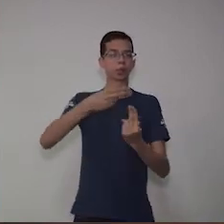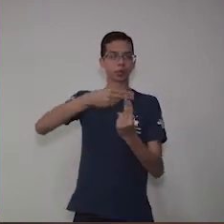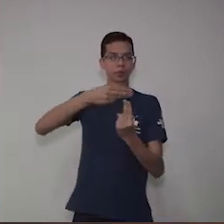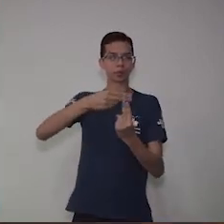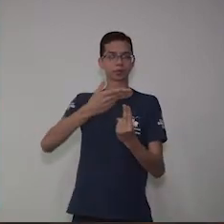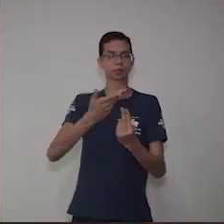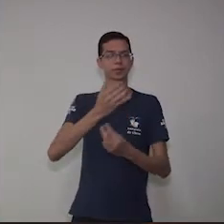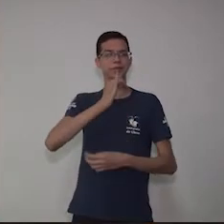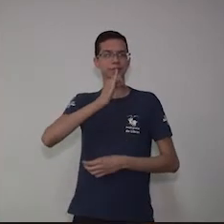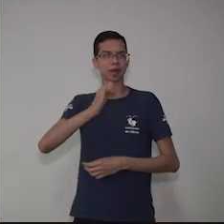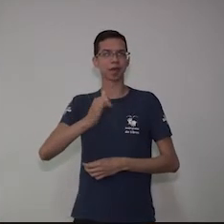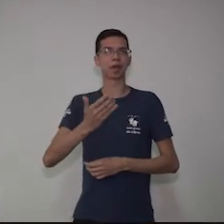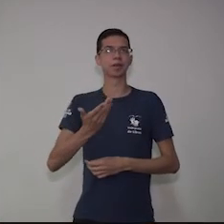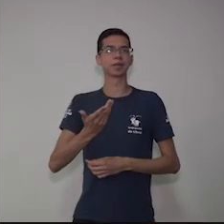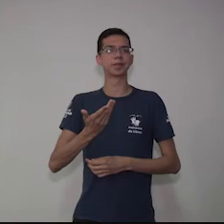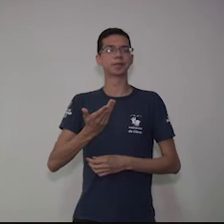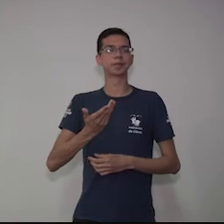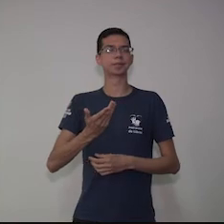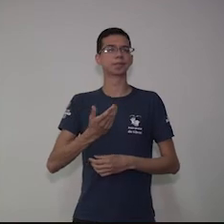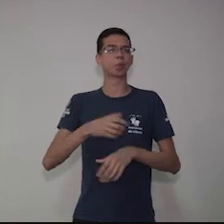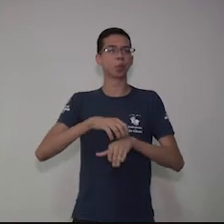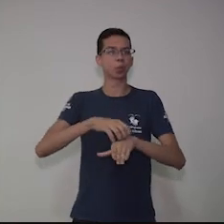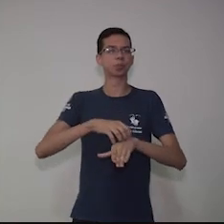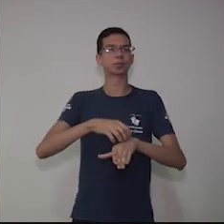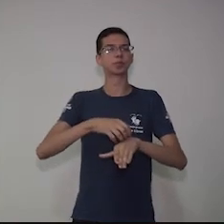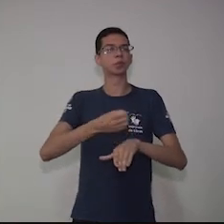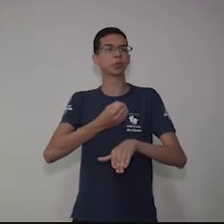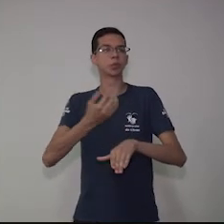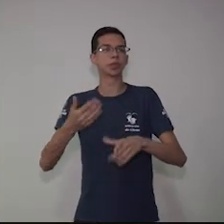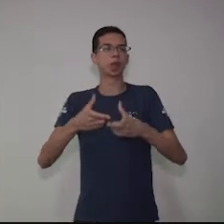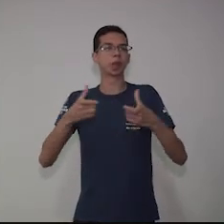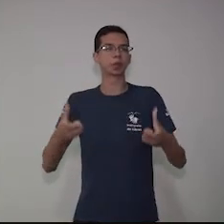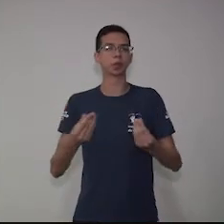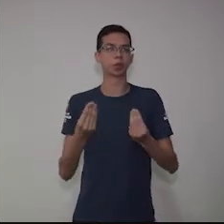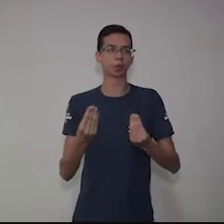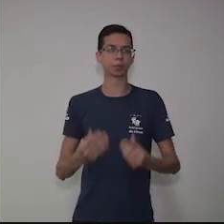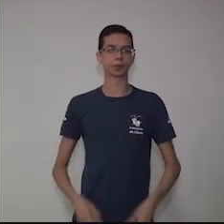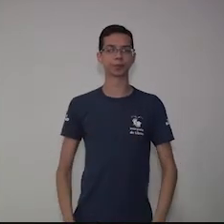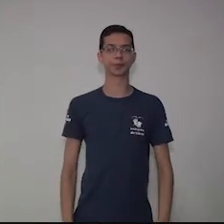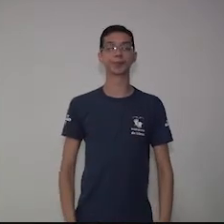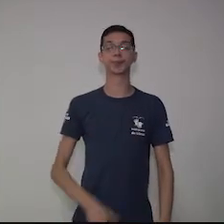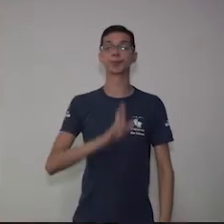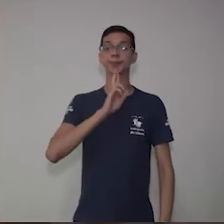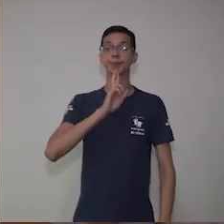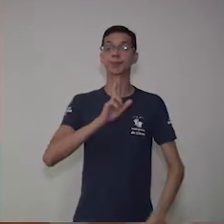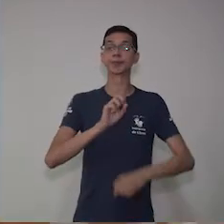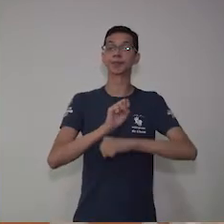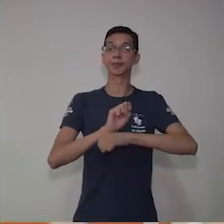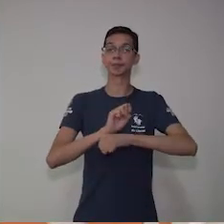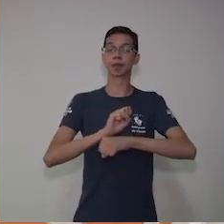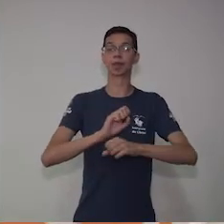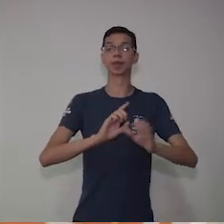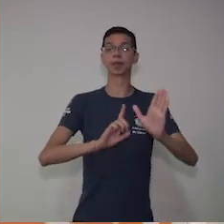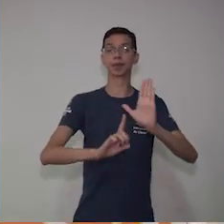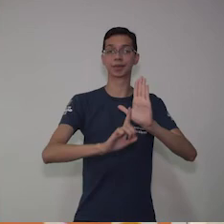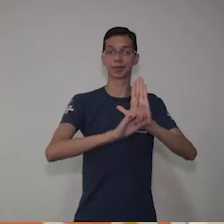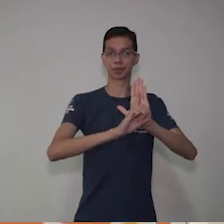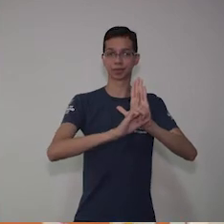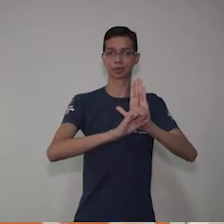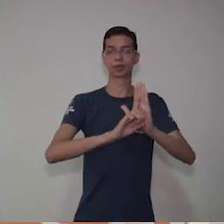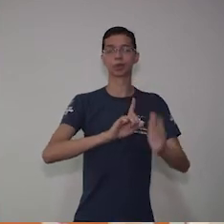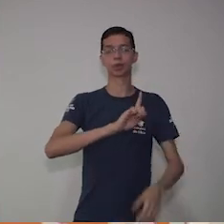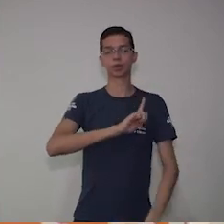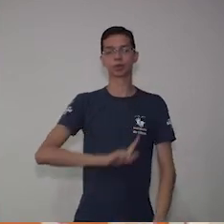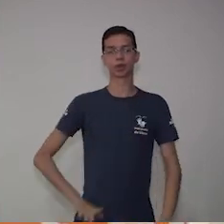limítrofes? Nós estamos aguardando o decreto regulamentador do governo do